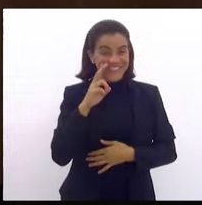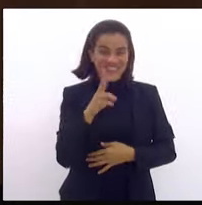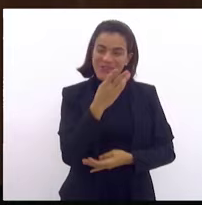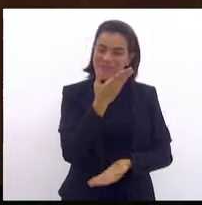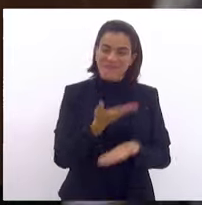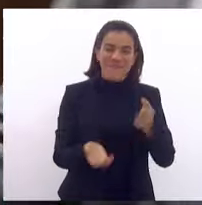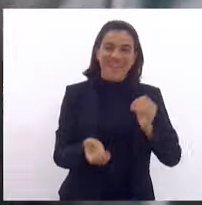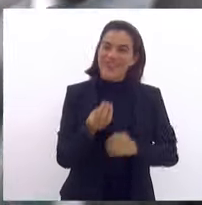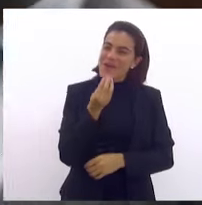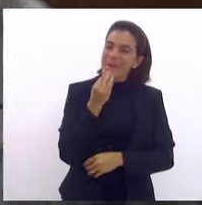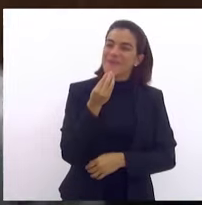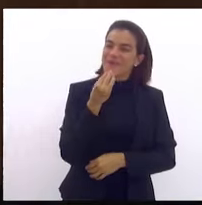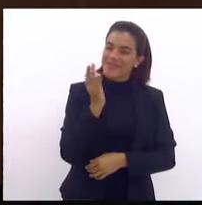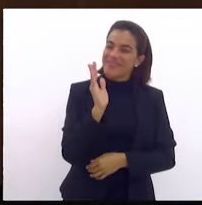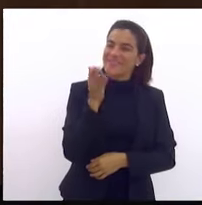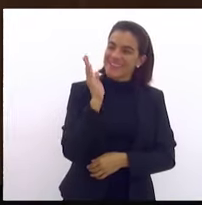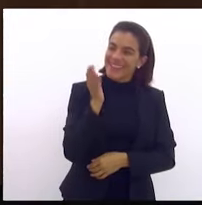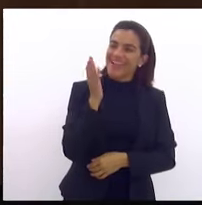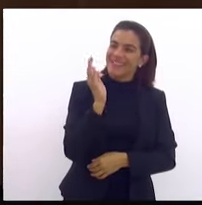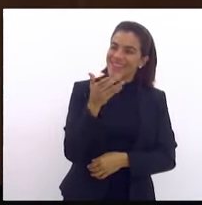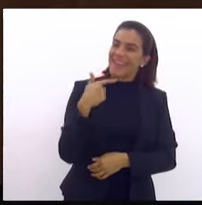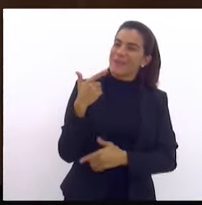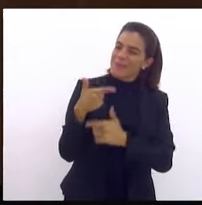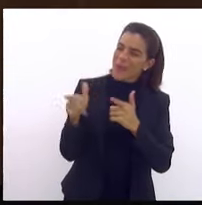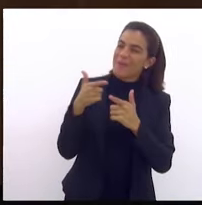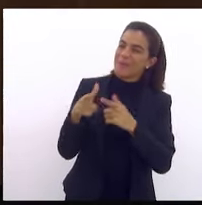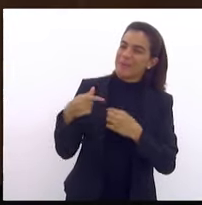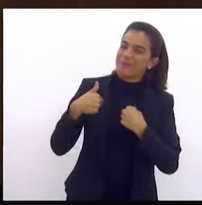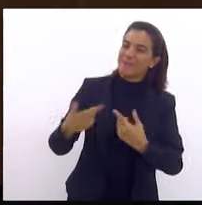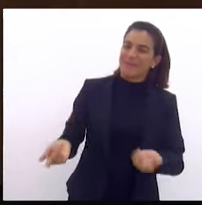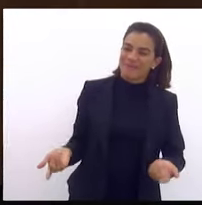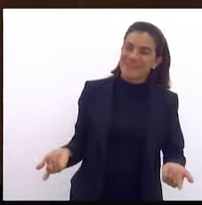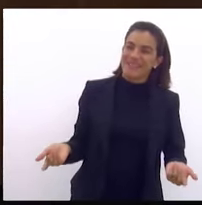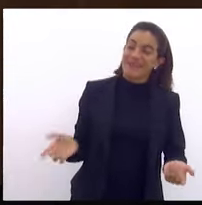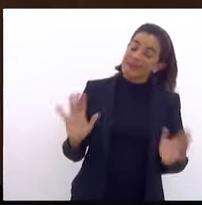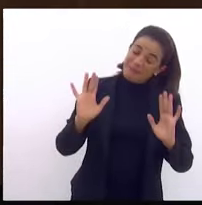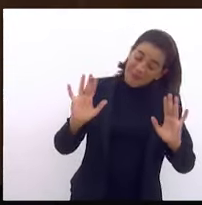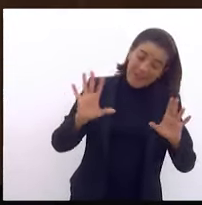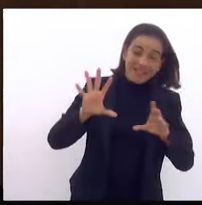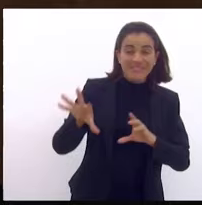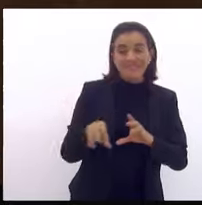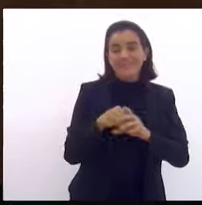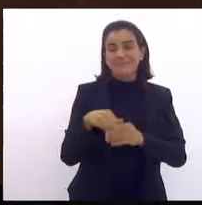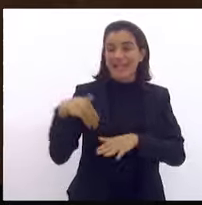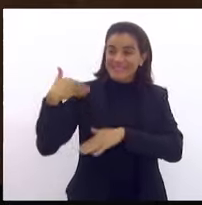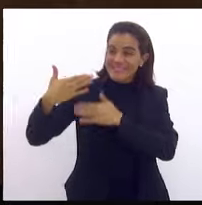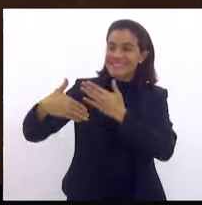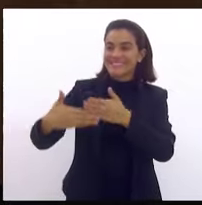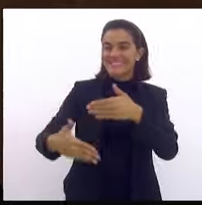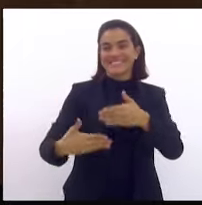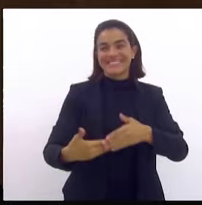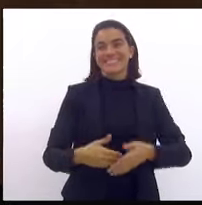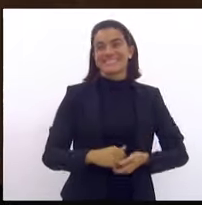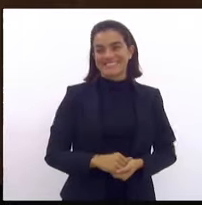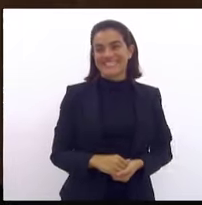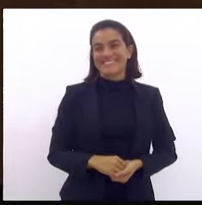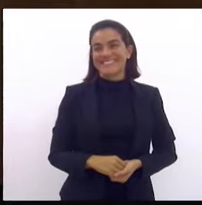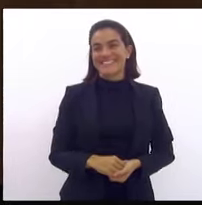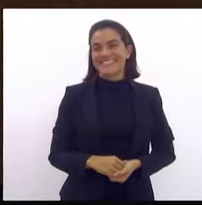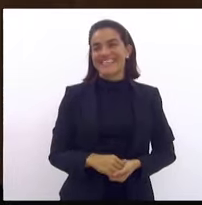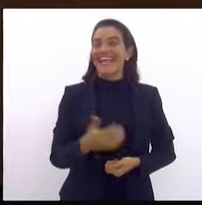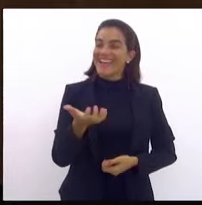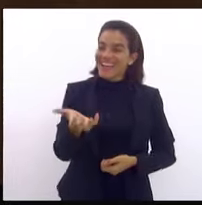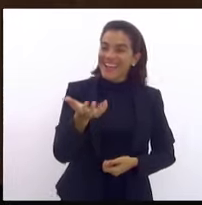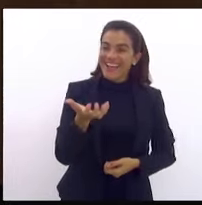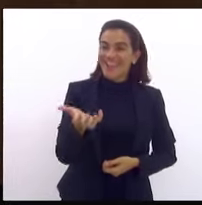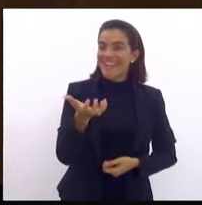a oportunidade de arranjar um problema para mim, mas isso faz parte da nossa trajetória, né? Eu quero